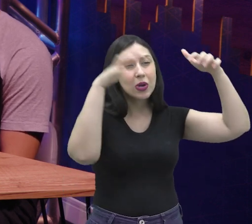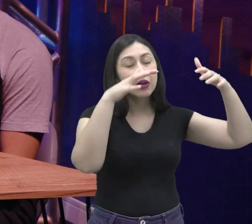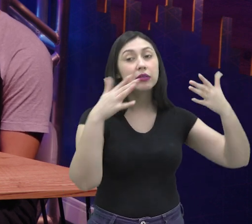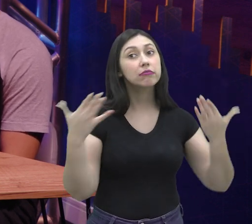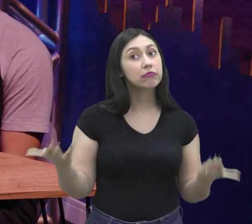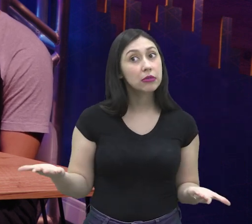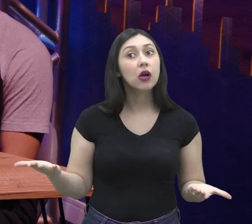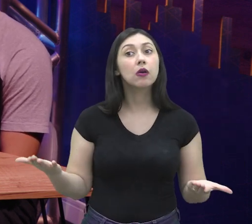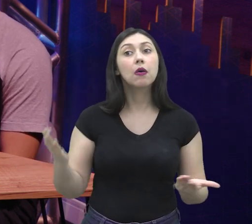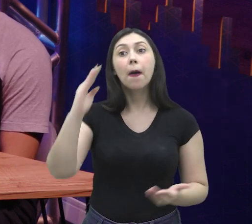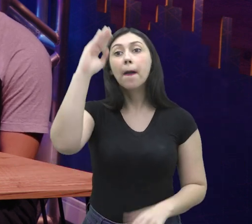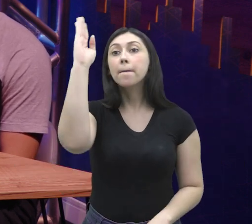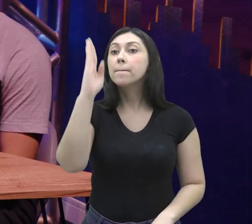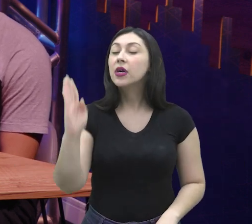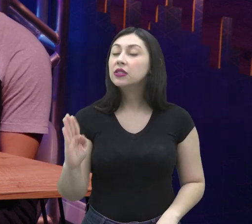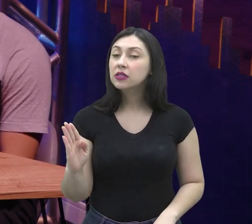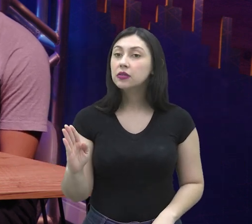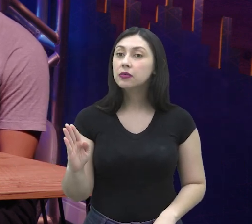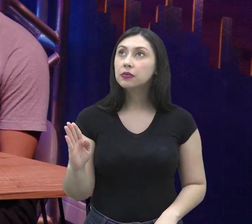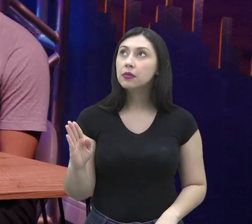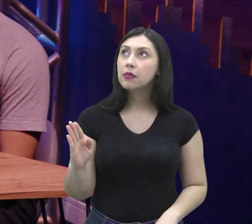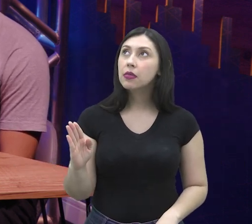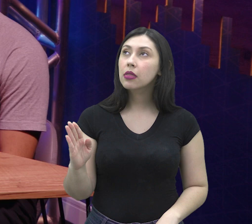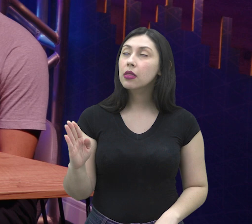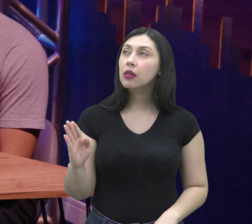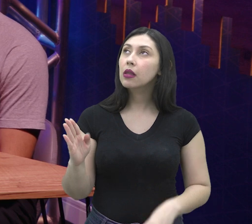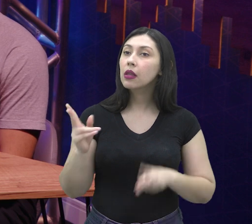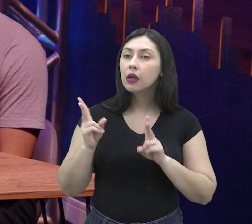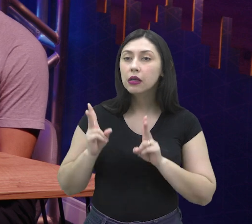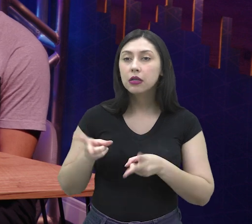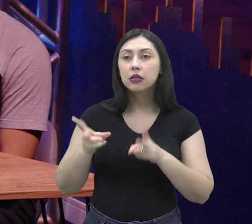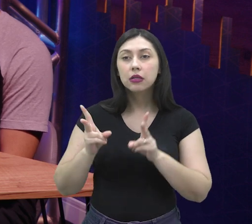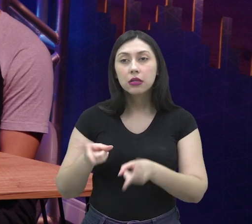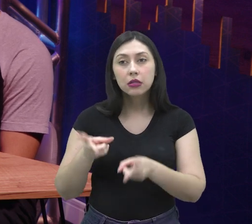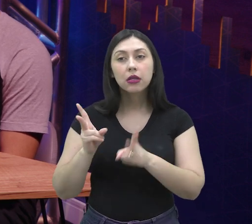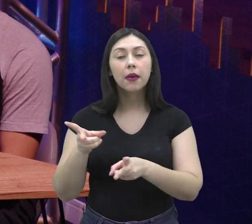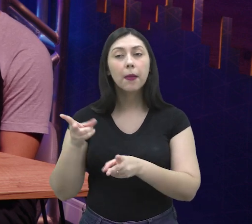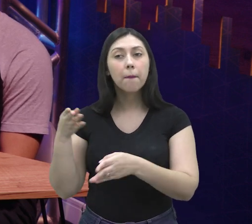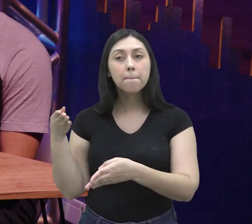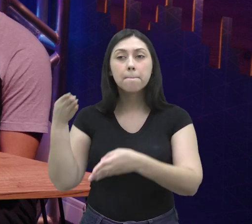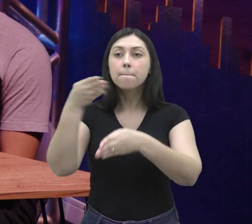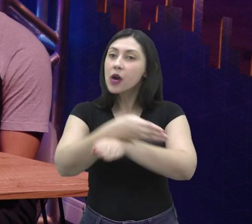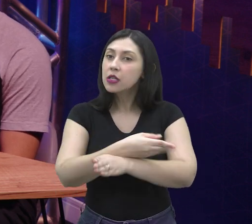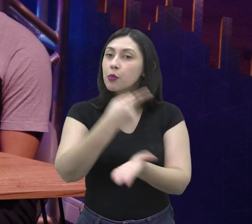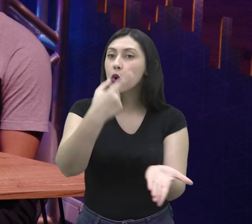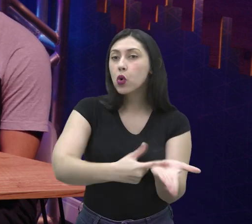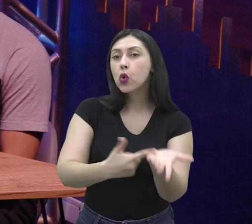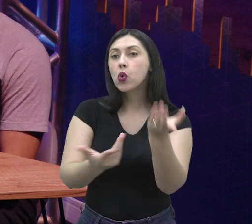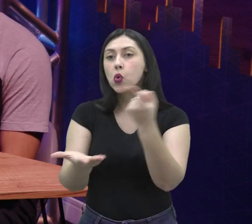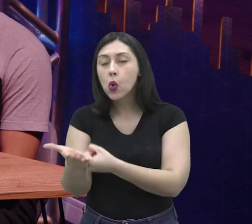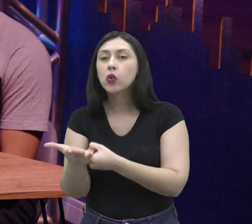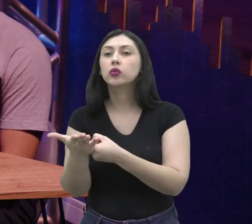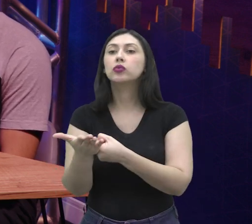Então o Brasil ele sempre participa dos acordos